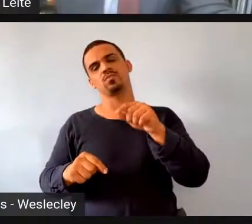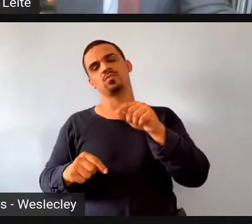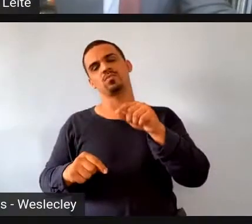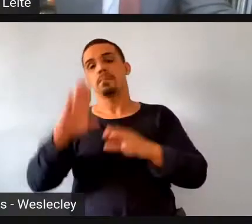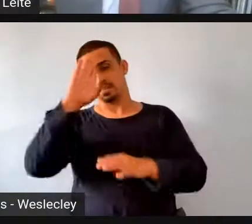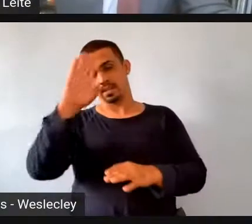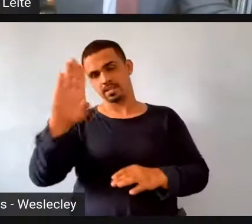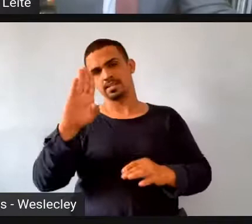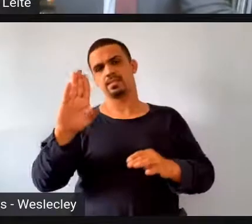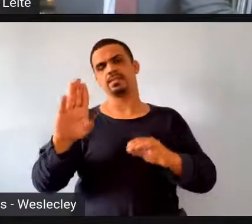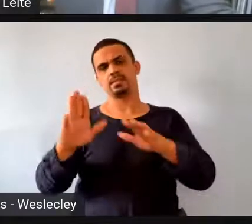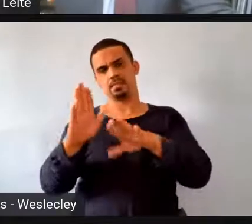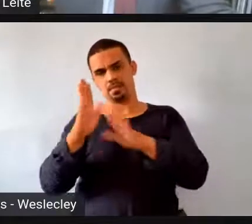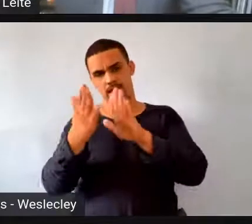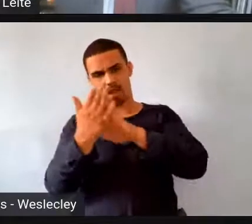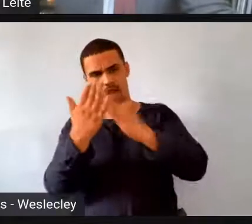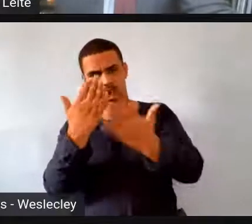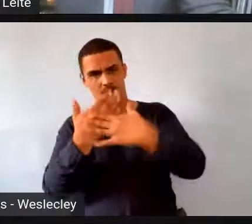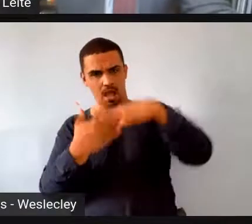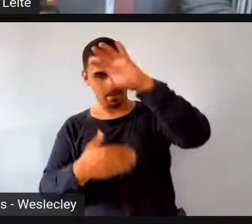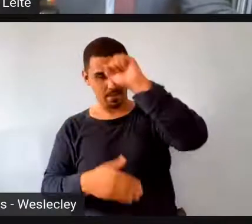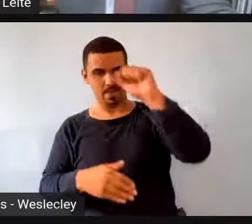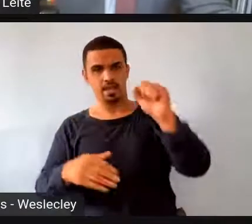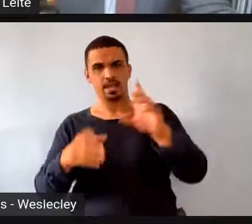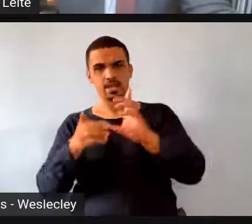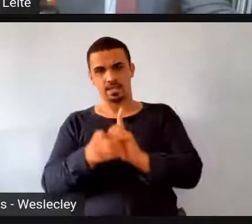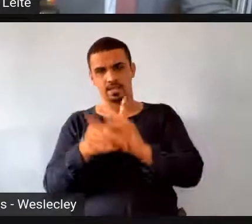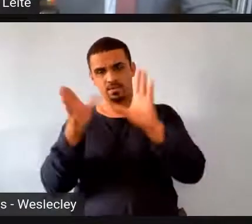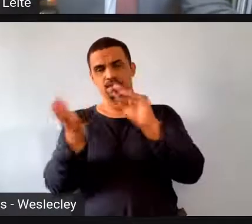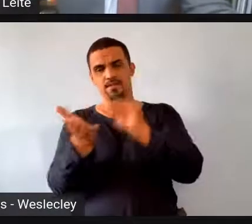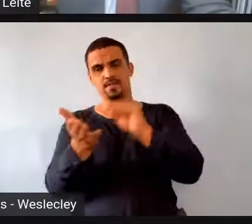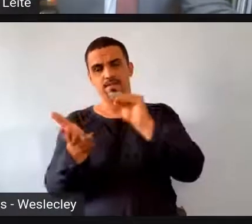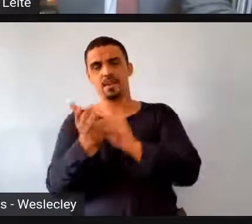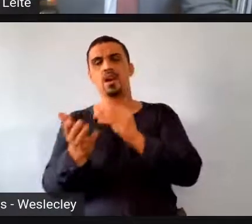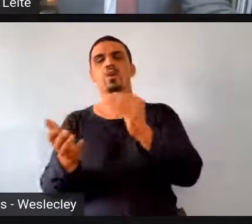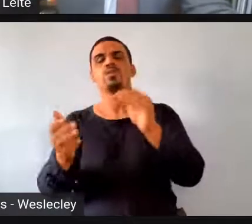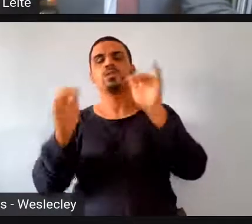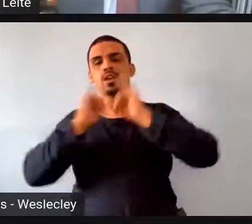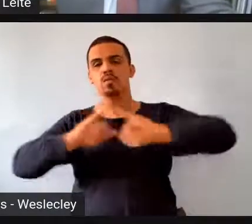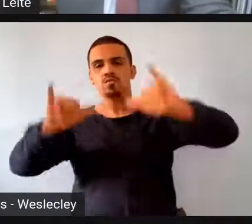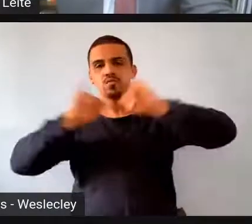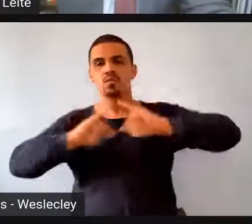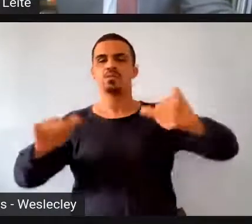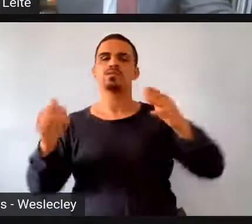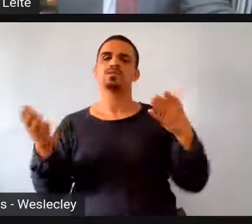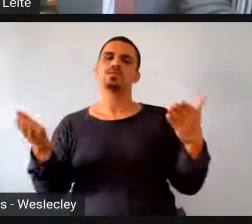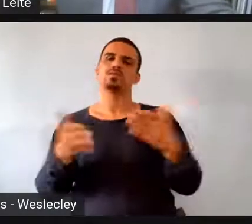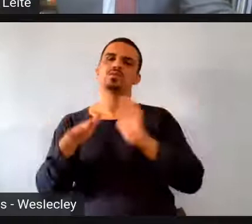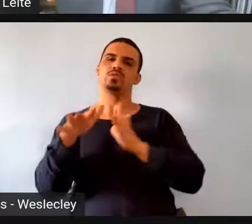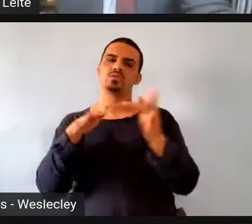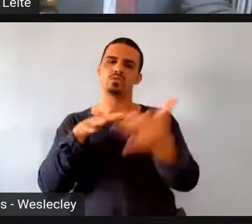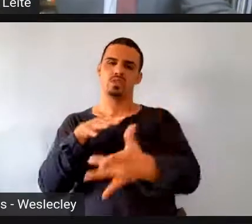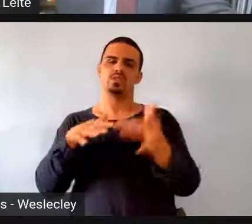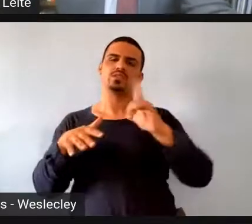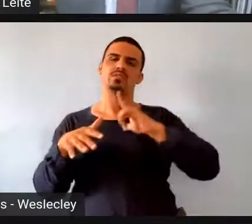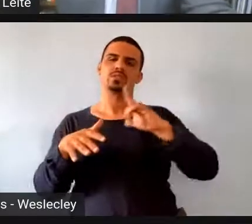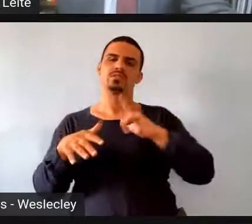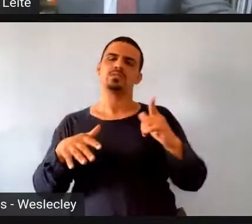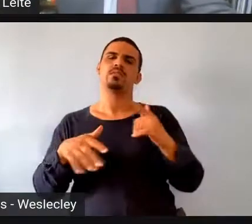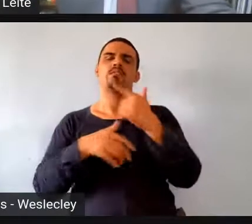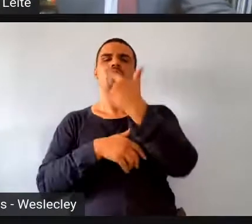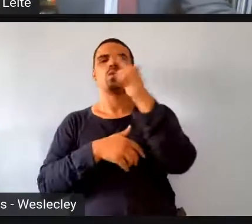ameaças à democracia seria a desinformação, que hoje é alimentada pelas redes de bots e outras